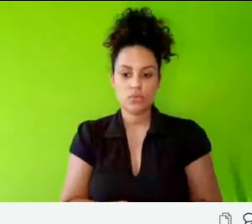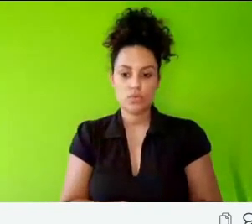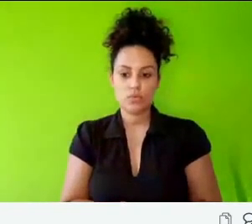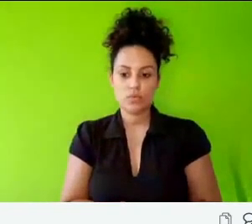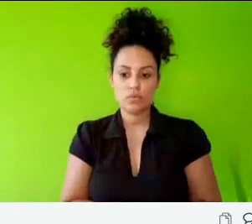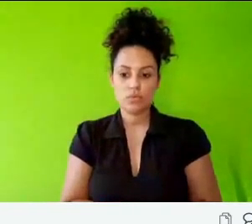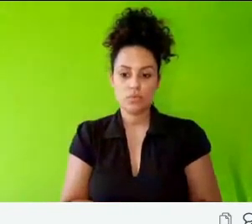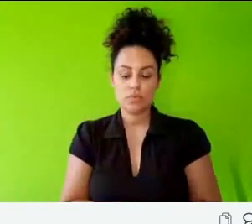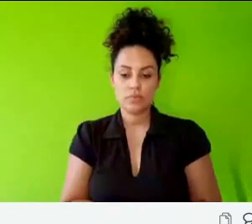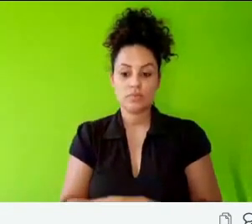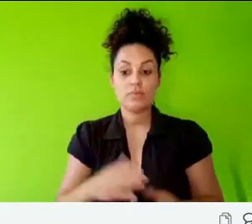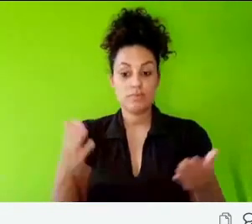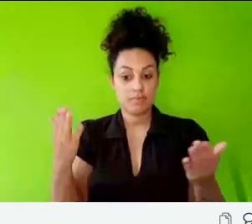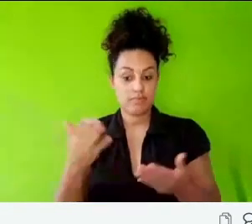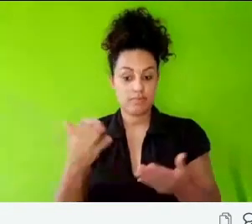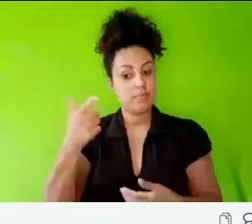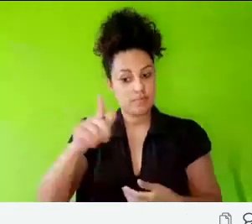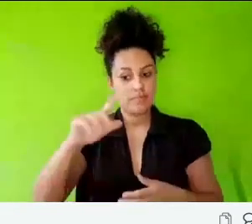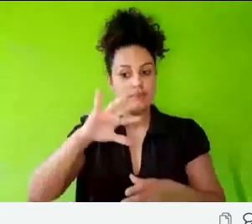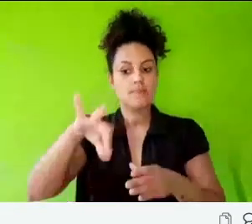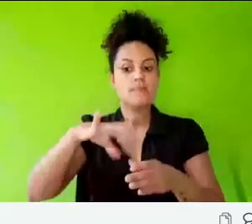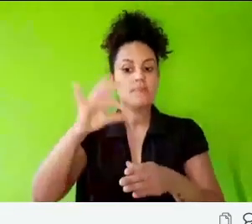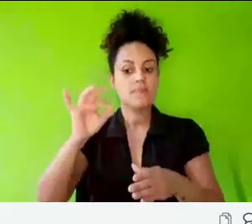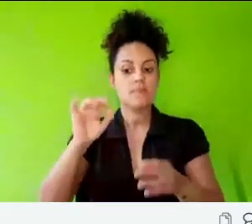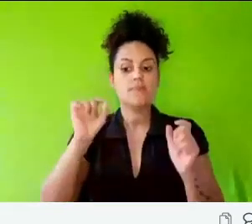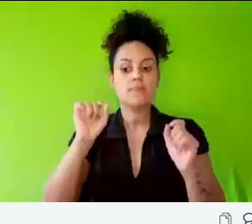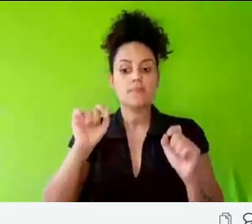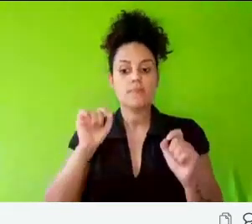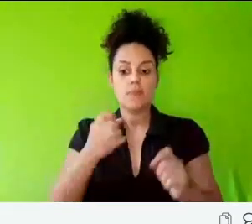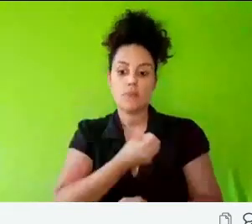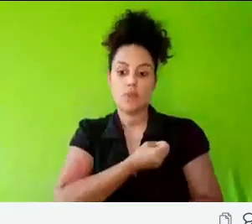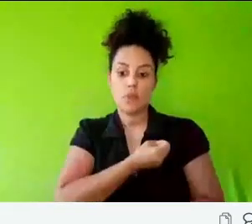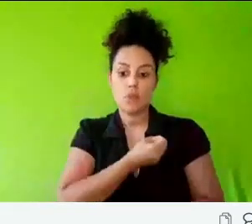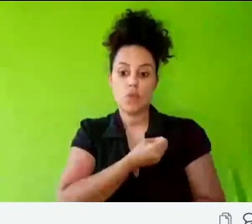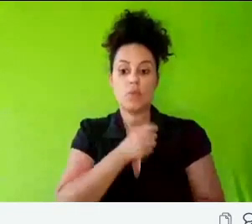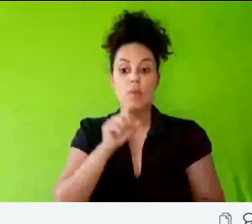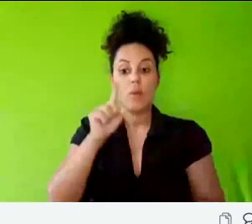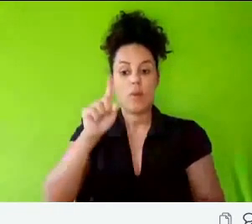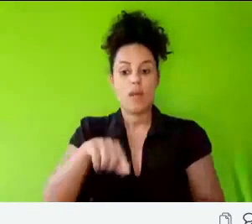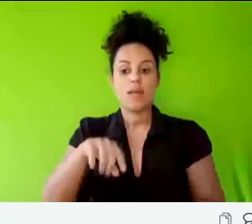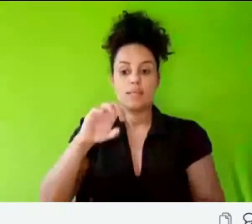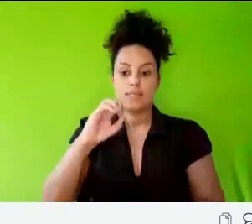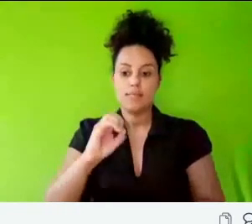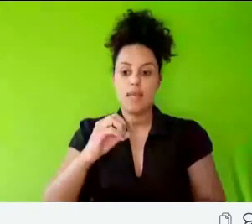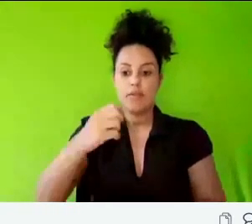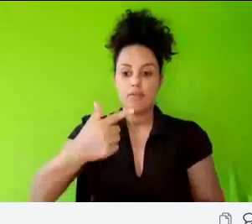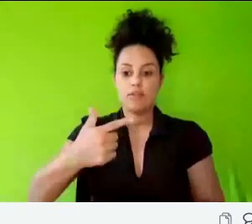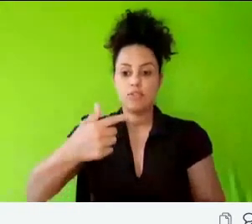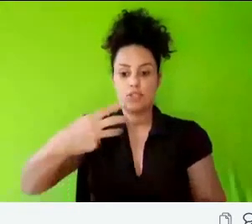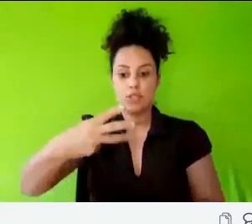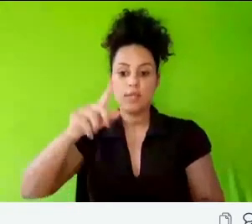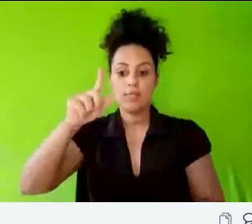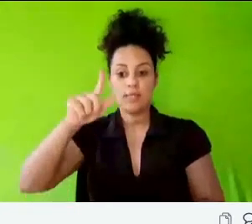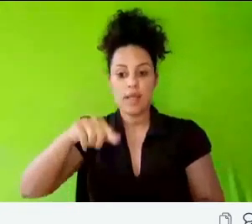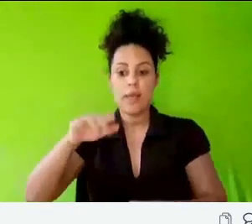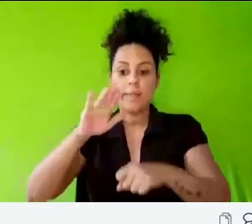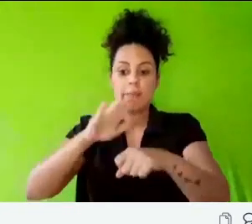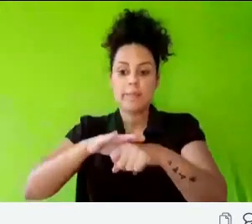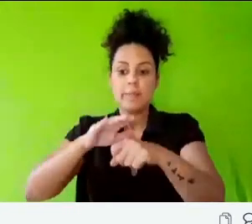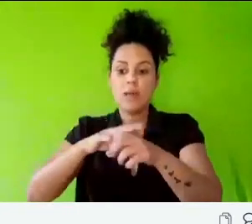Próximo sorteio, código de vaga 023, vagas destinadas aos PCDs, pessoas